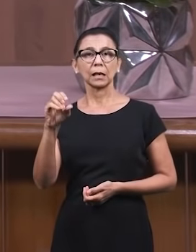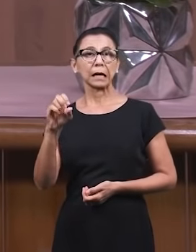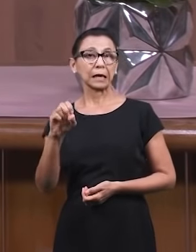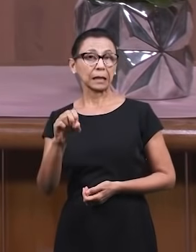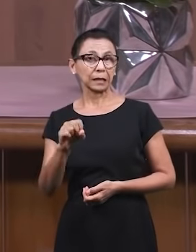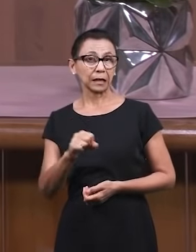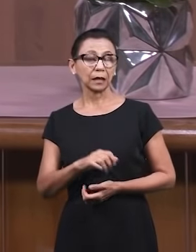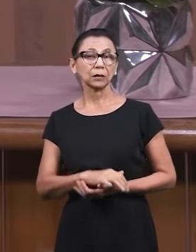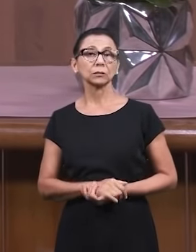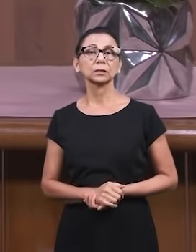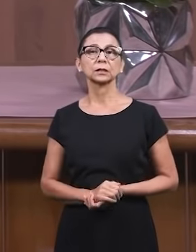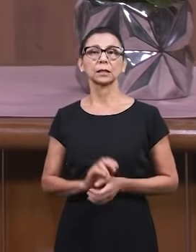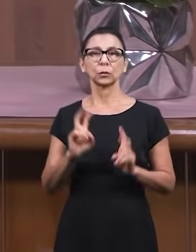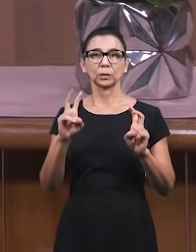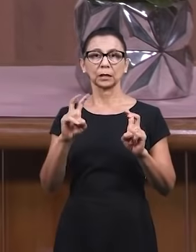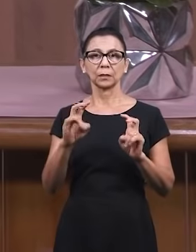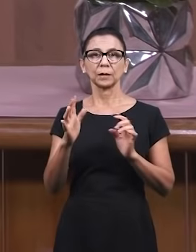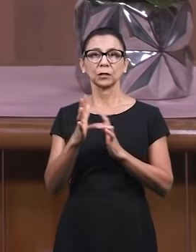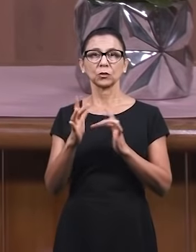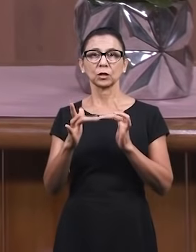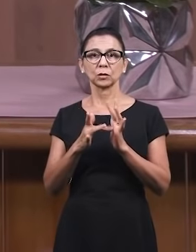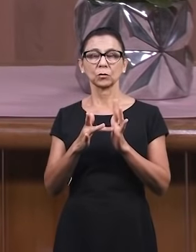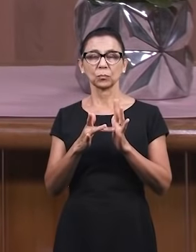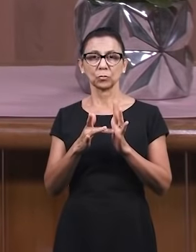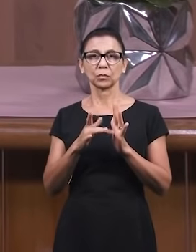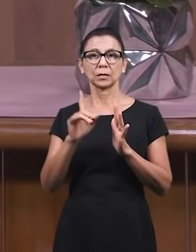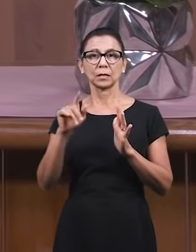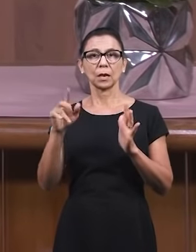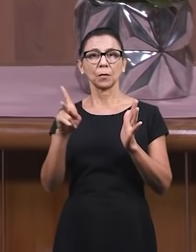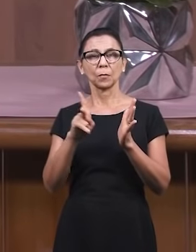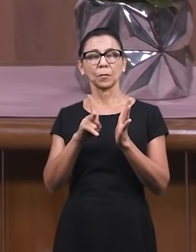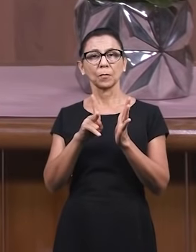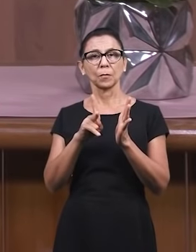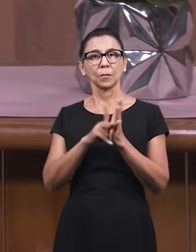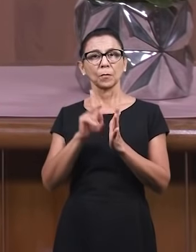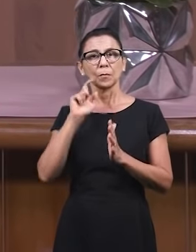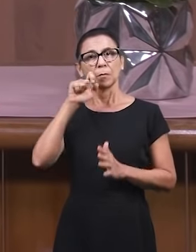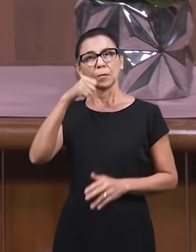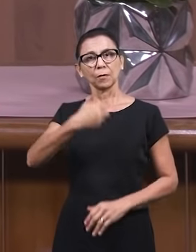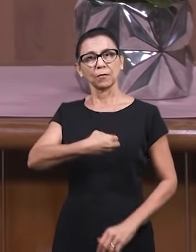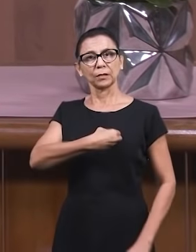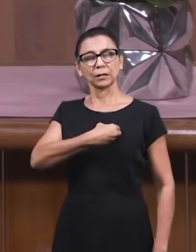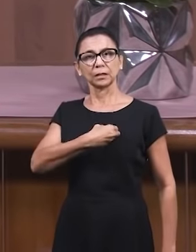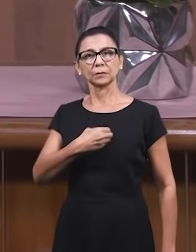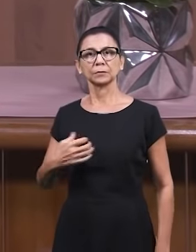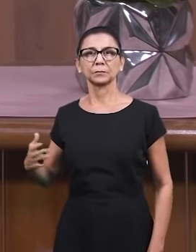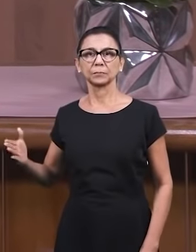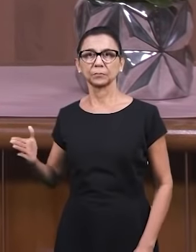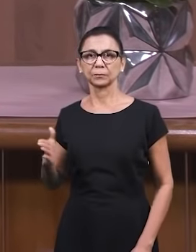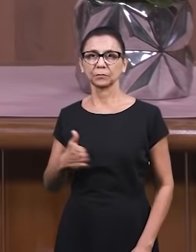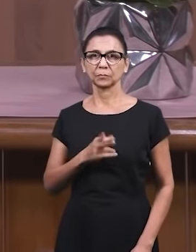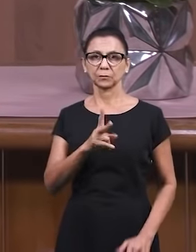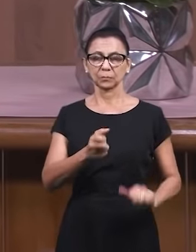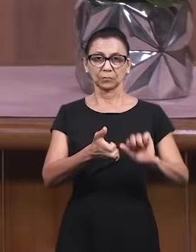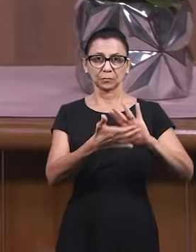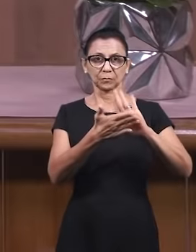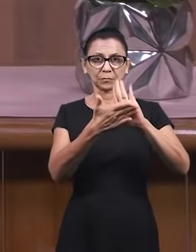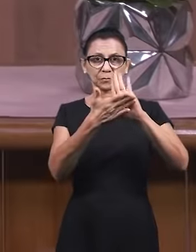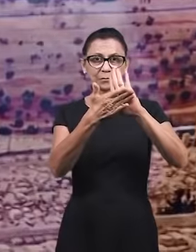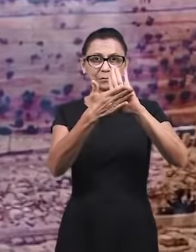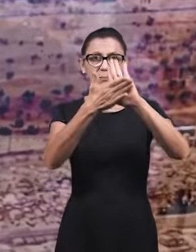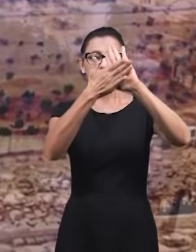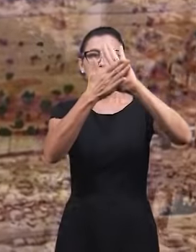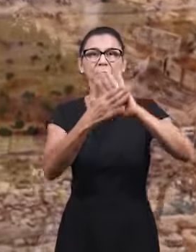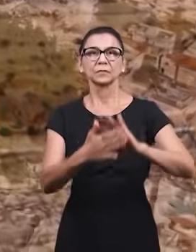como tema Jesus, o Pão da Vida. Enquanto nos preparamos para esse momento, vamos louvar ao Senhor com mais um hino.